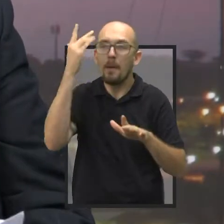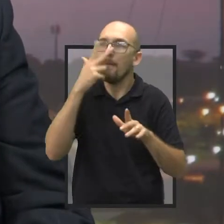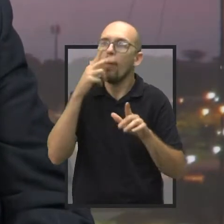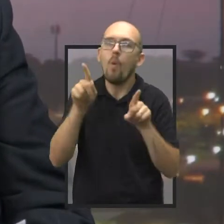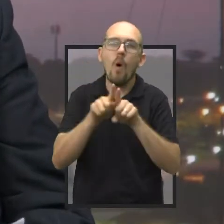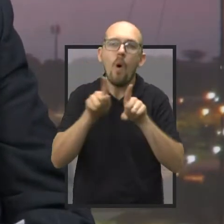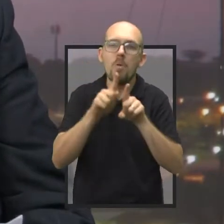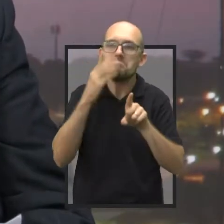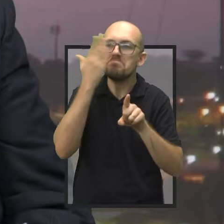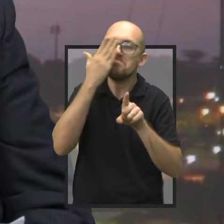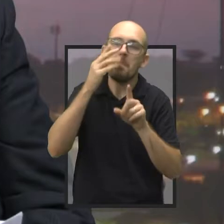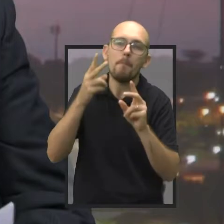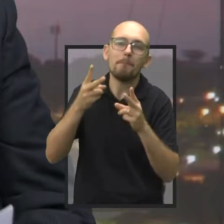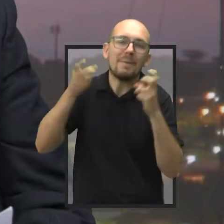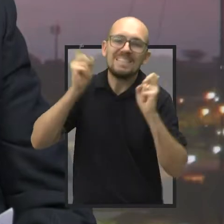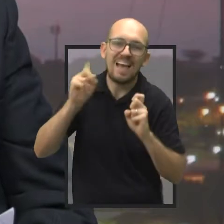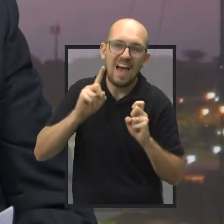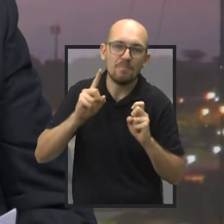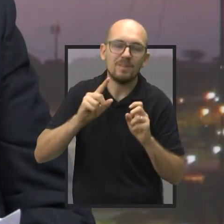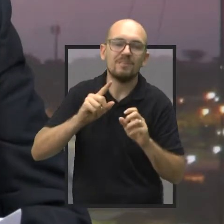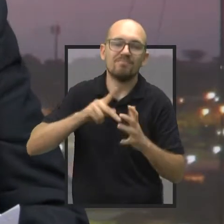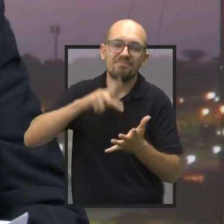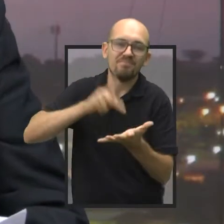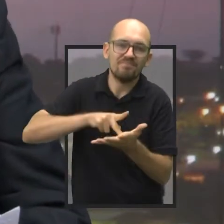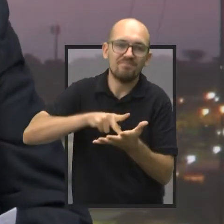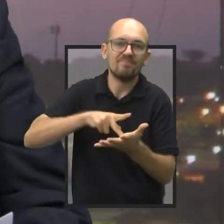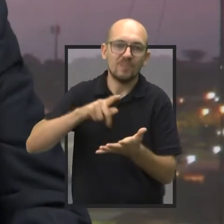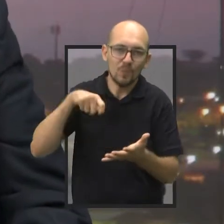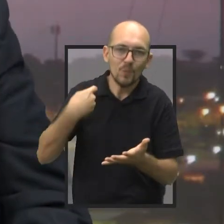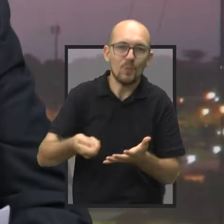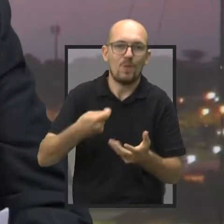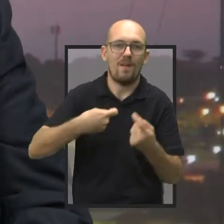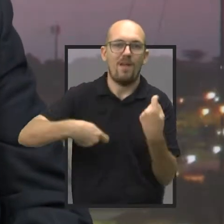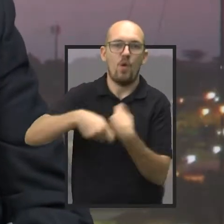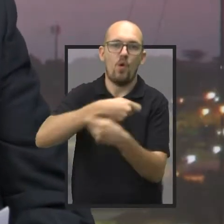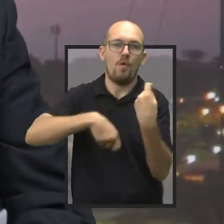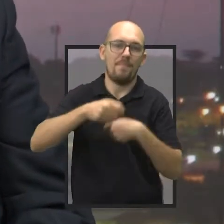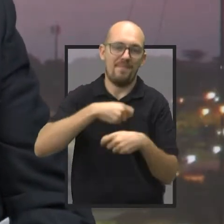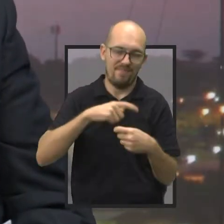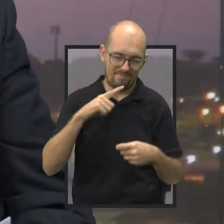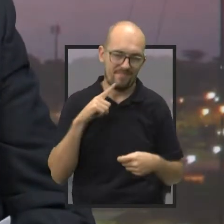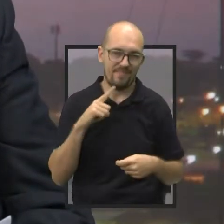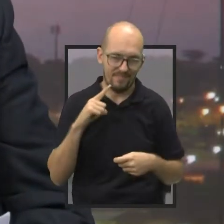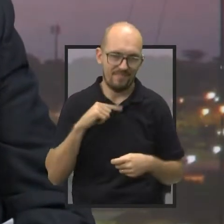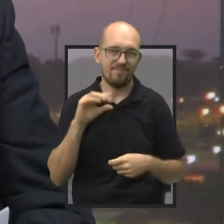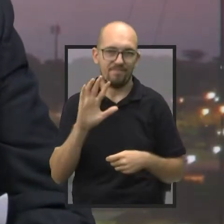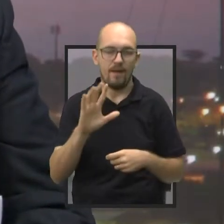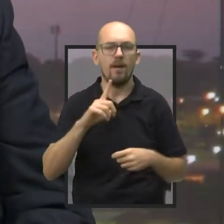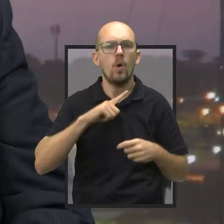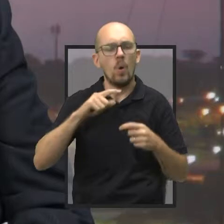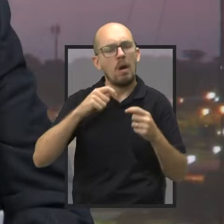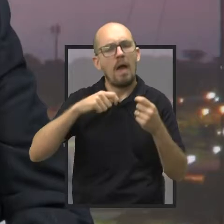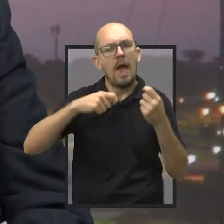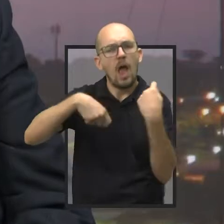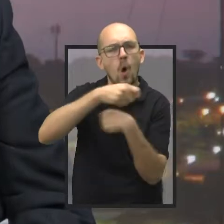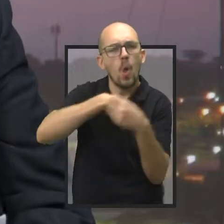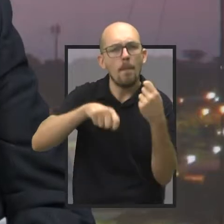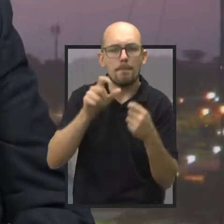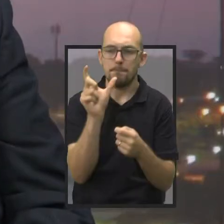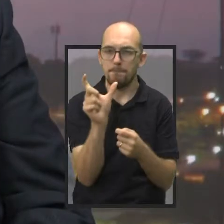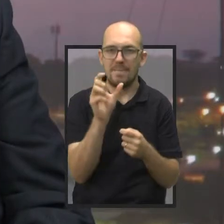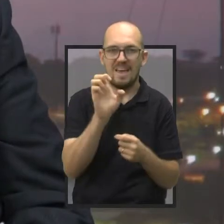às vezes, do que o que ela está realizando é um fator econômico. A economia é uma expressão